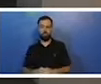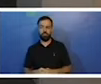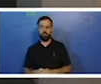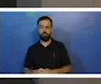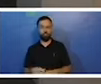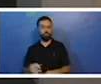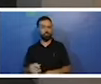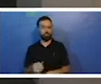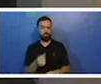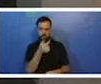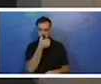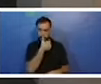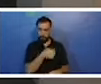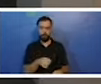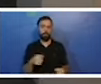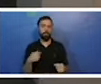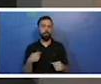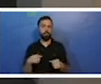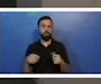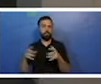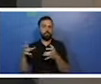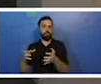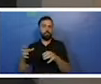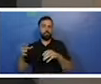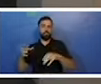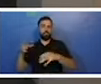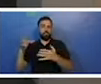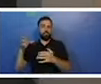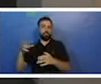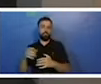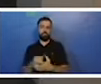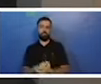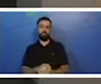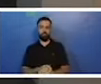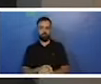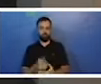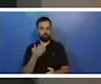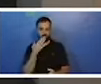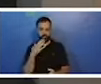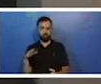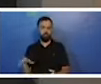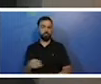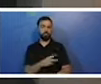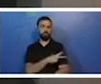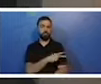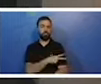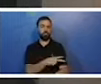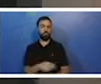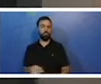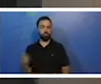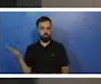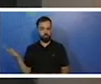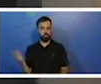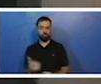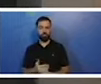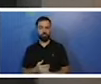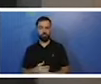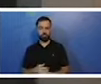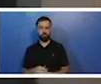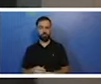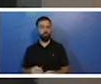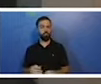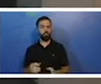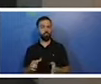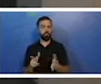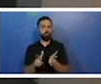eh o símbolo balde aqui em cima para dificultar um pouco para criança de segundo ano tá e Cinco